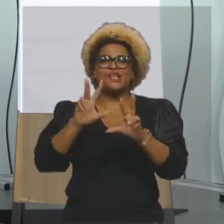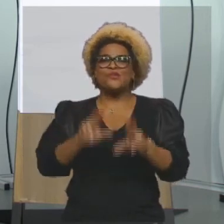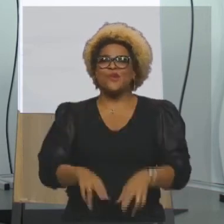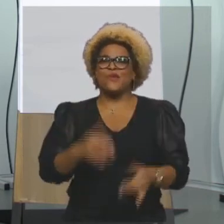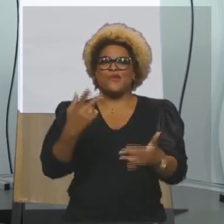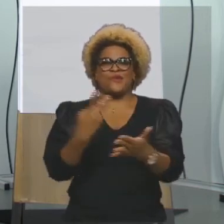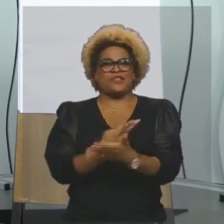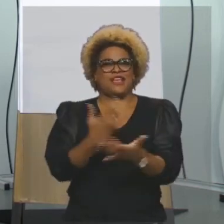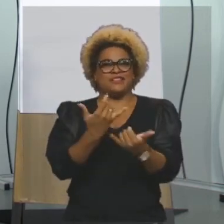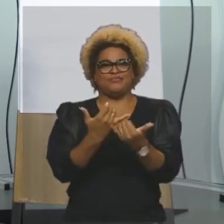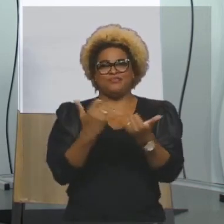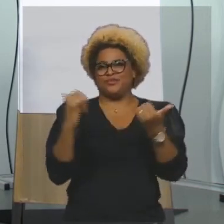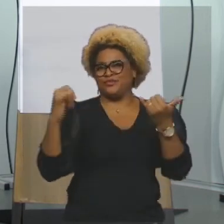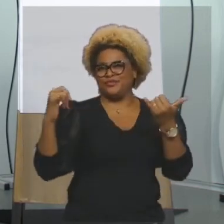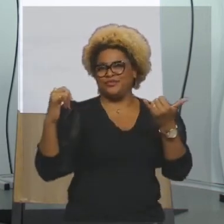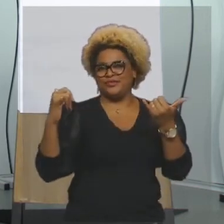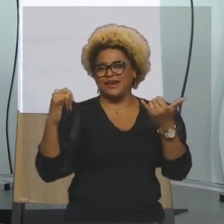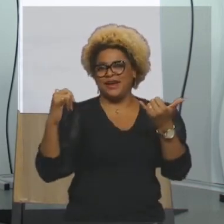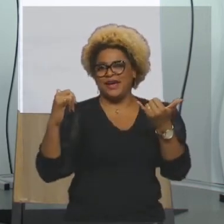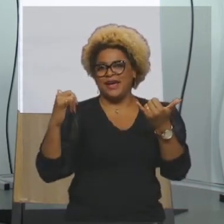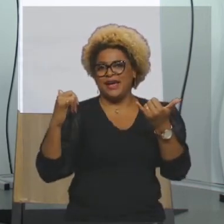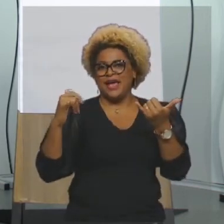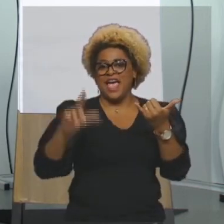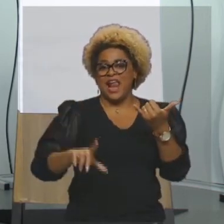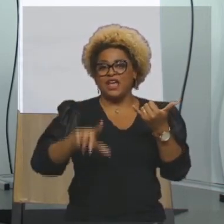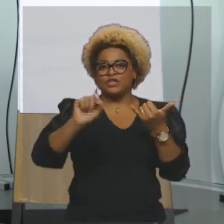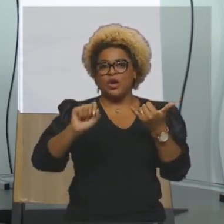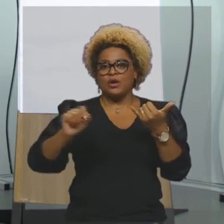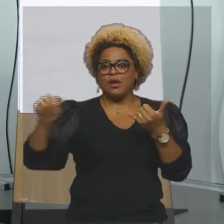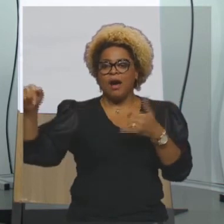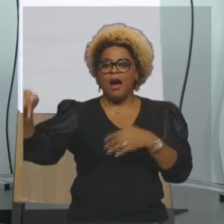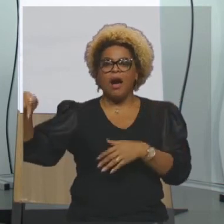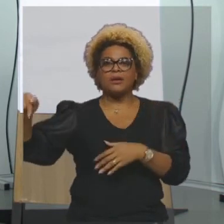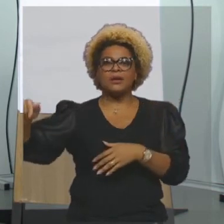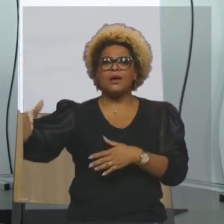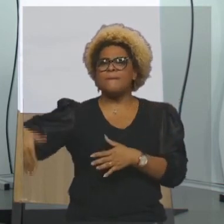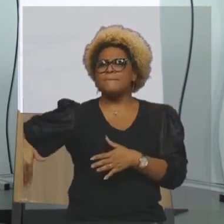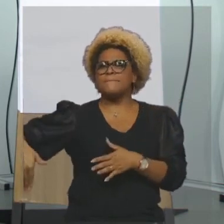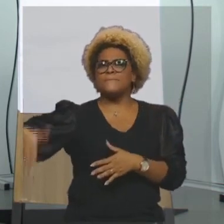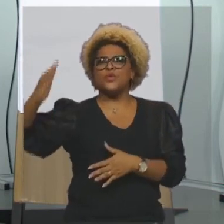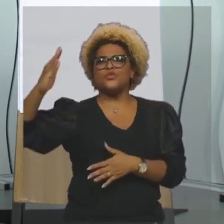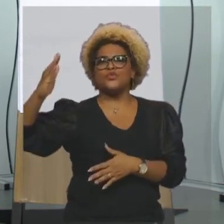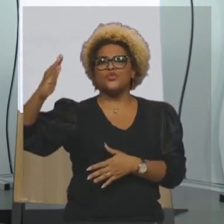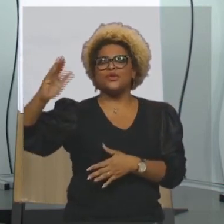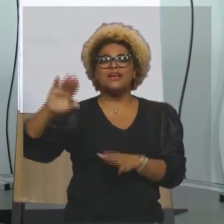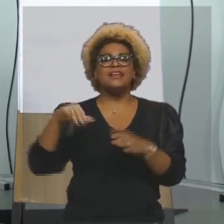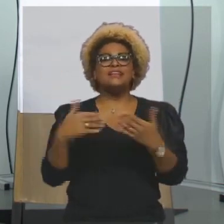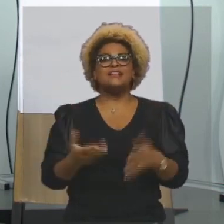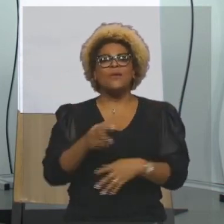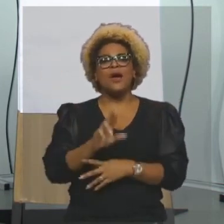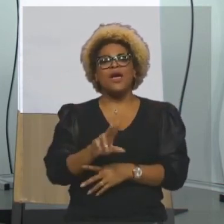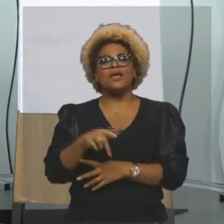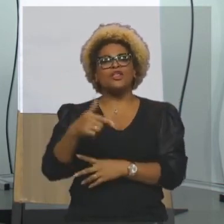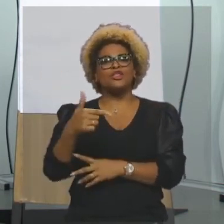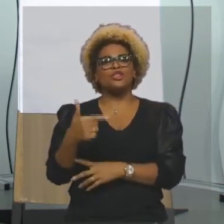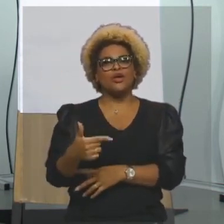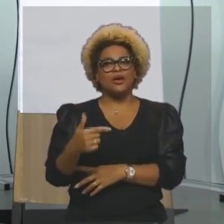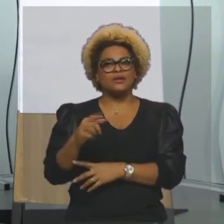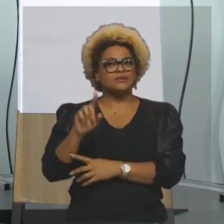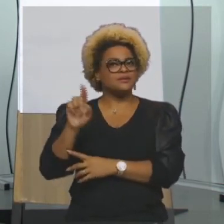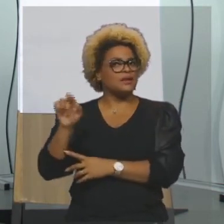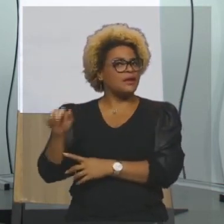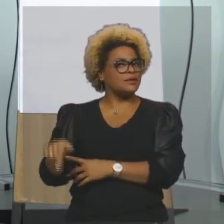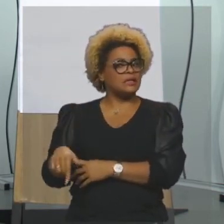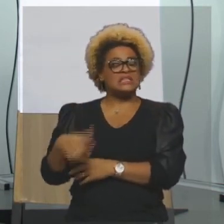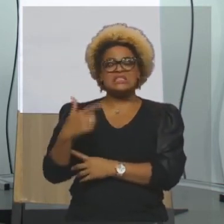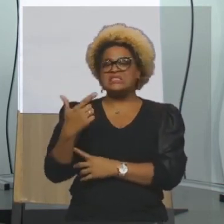situação, ok? Ela vai preferir, obviamente, passar por aqui. Então, esse resistor R2 que está aqui, ele não vai ter função alguma